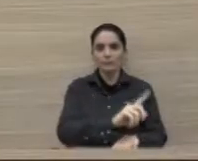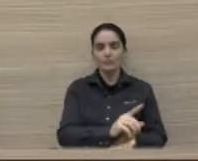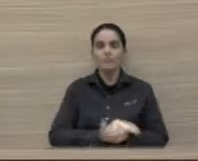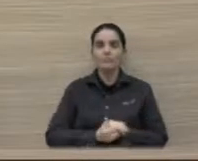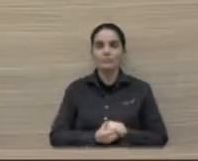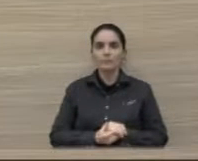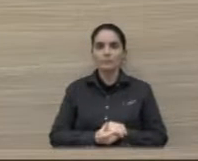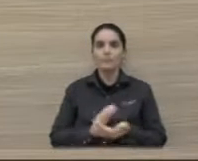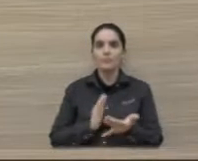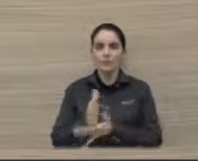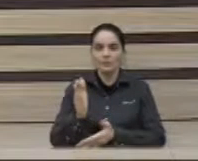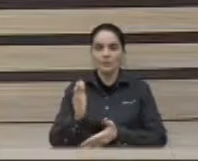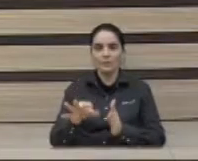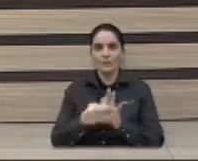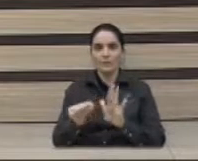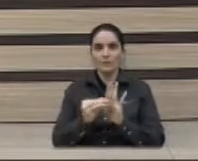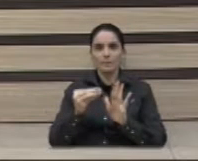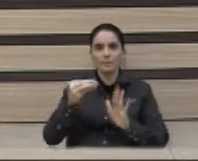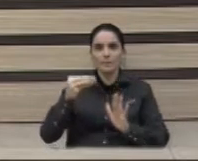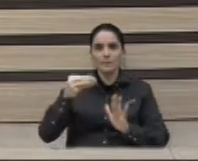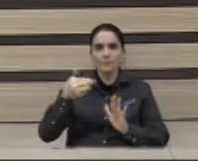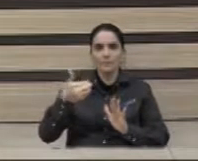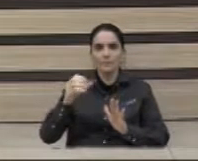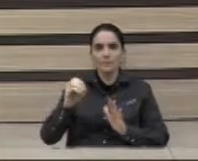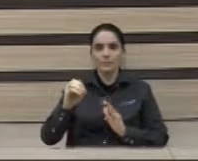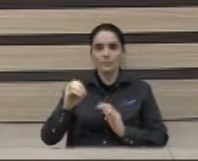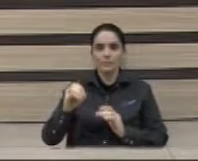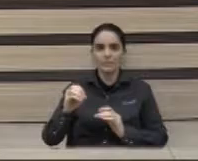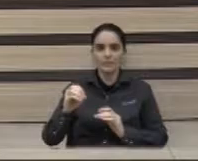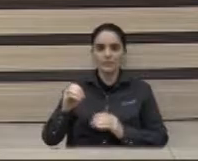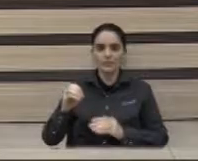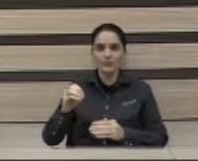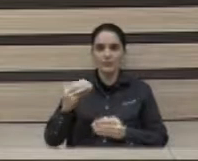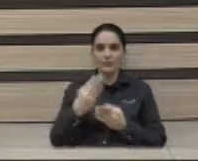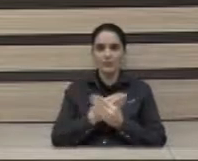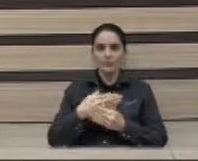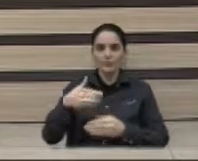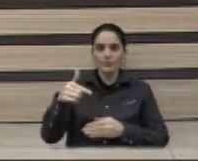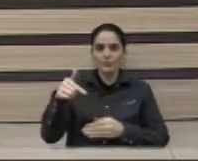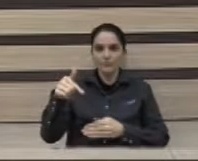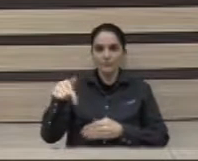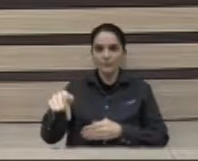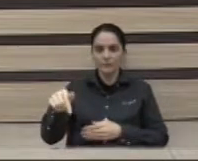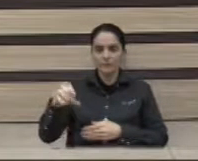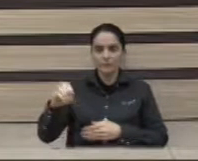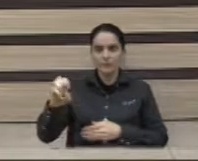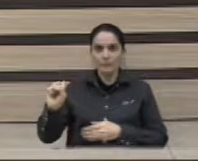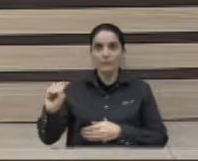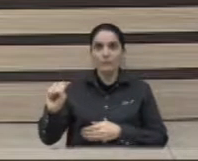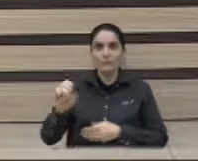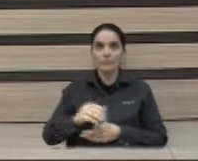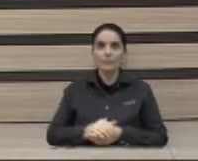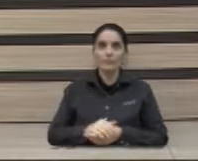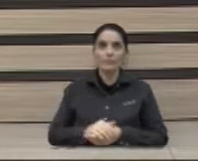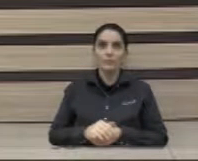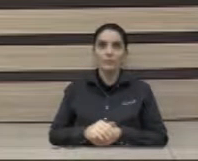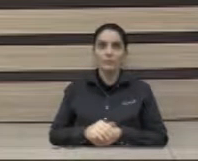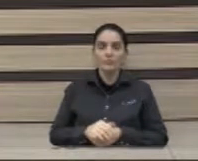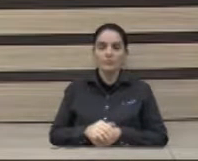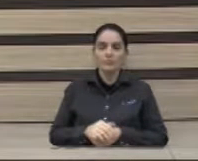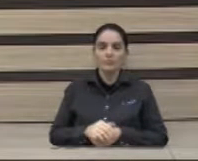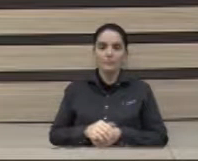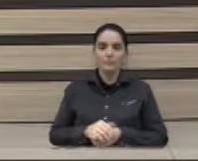rejeitam. Está aprovada a emenda número 10, protocolada sob o número 708/2016. Senhor presidente, suspende um minutinho,